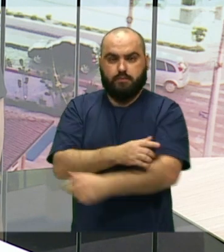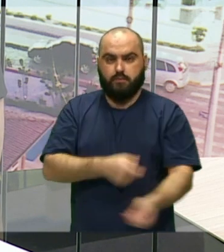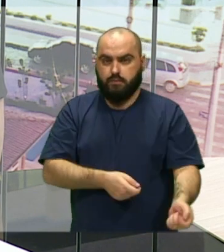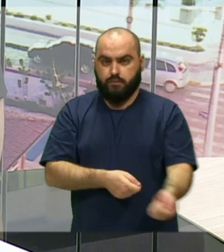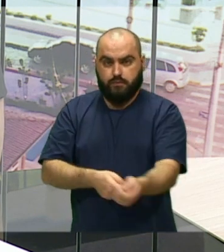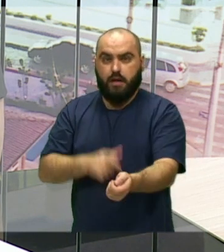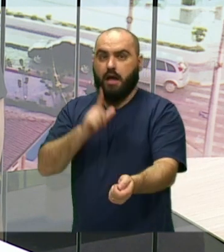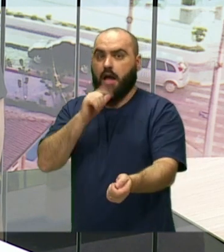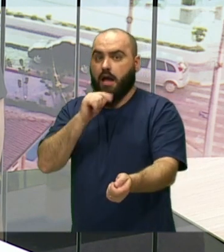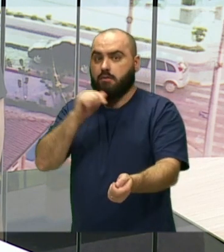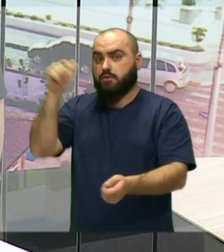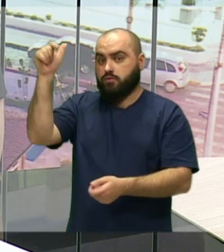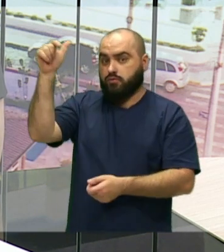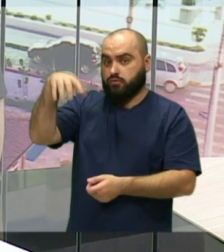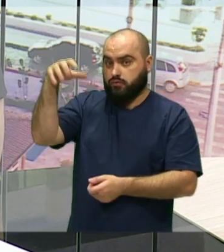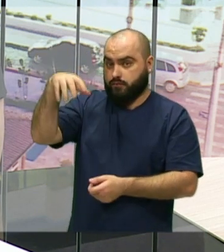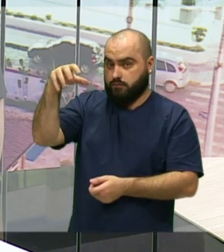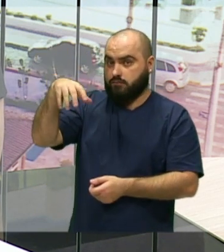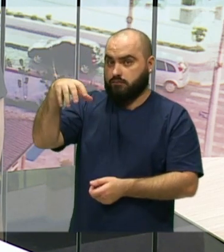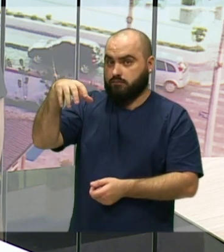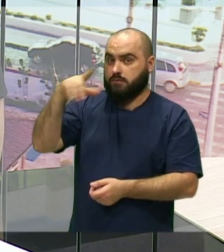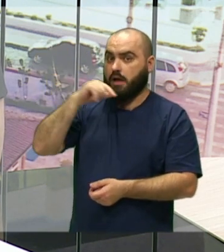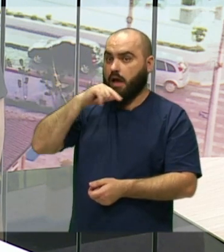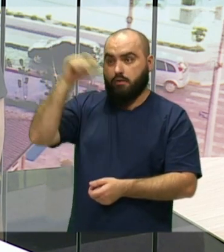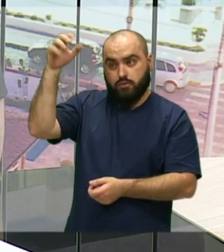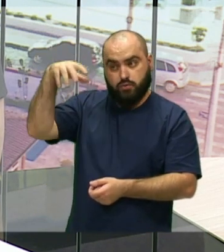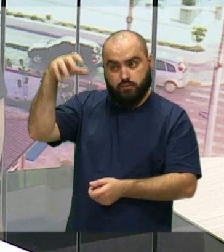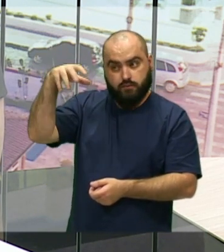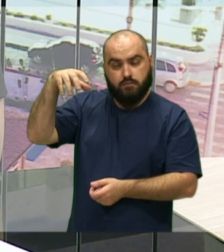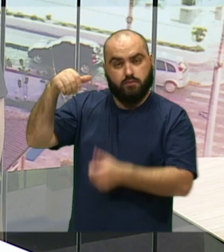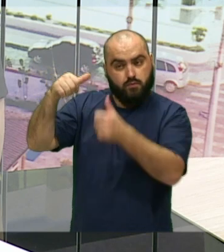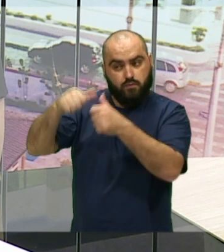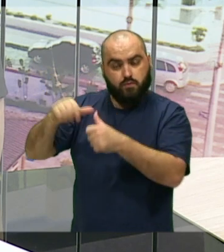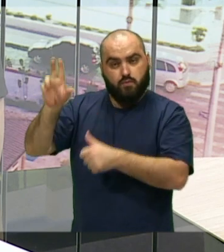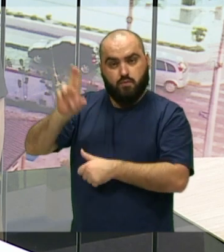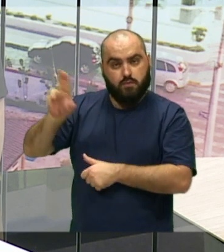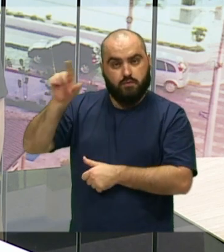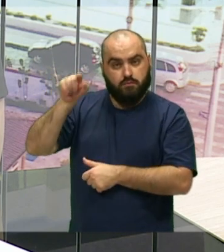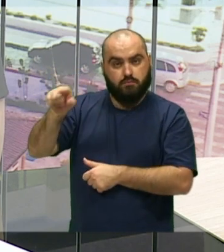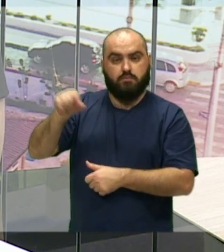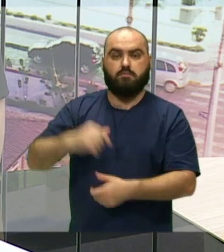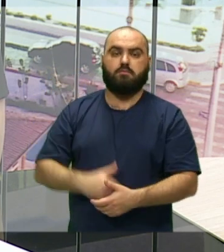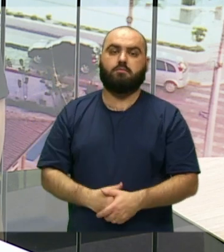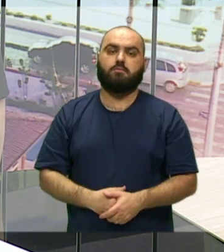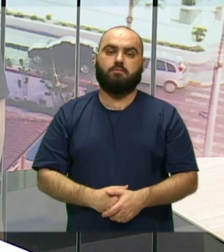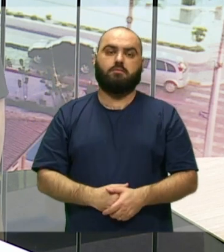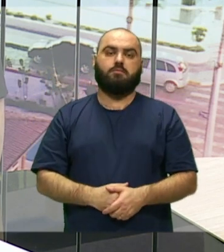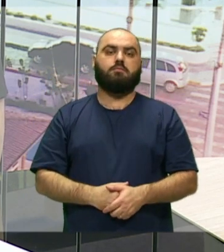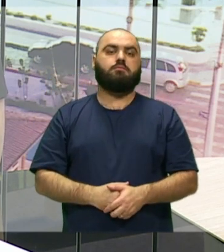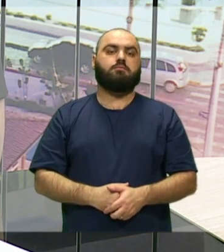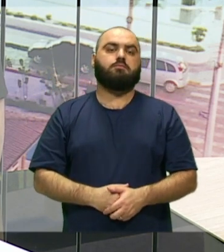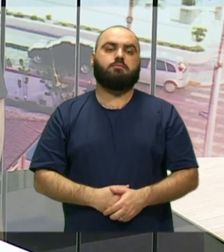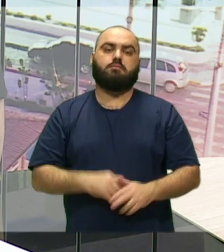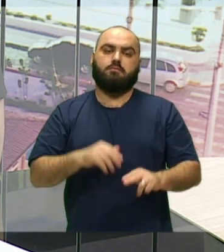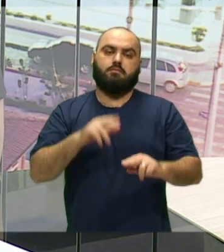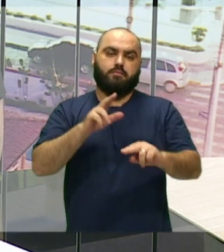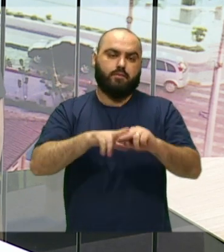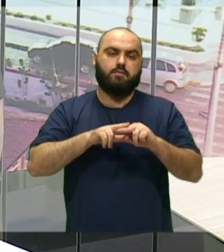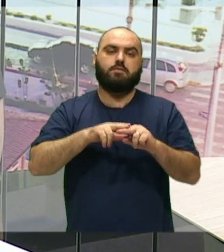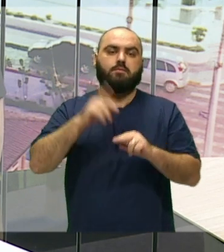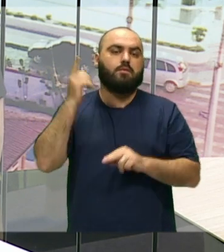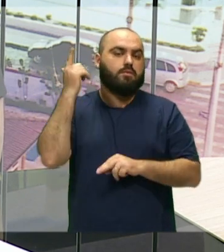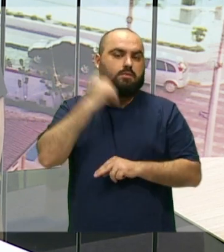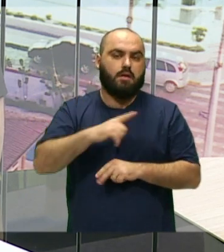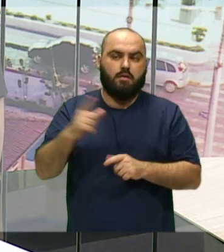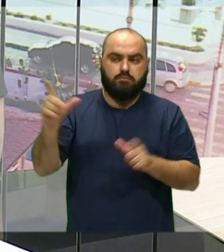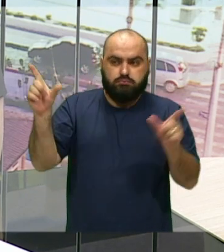usa água e de captação de de chuva então a gente tem uma economia já bem grande